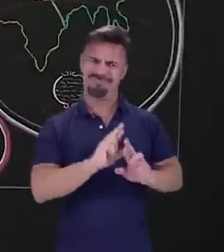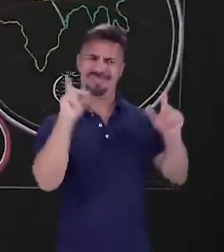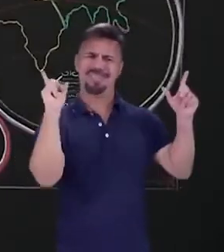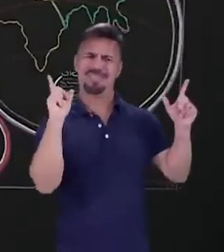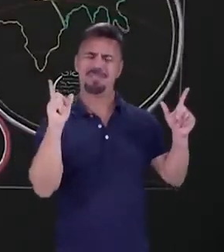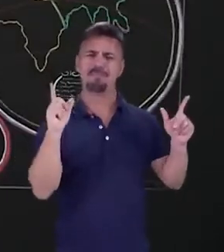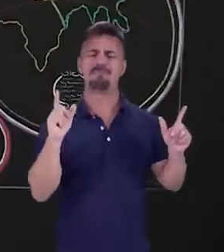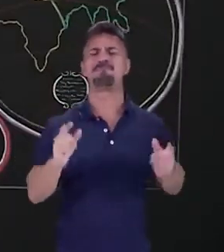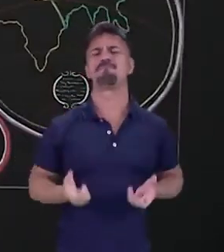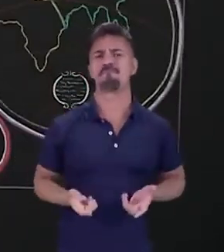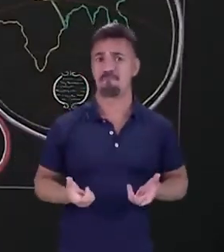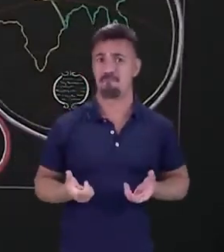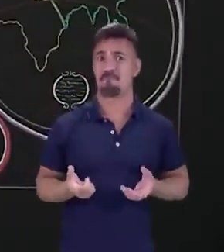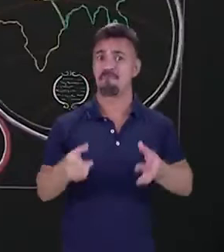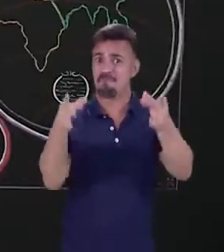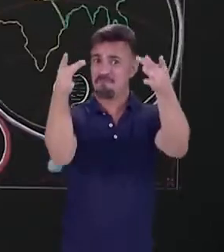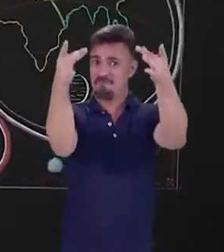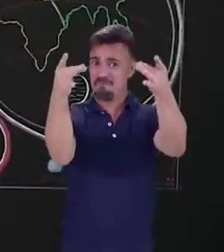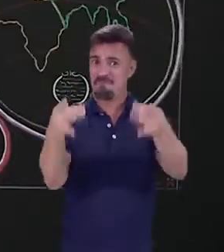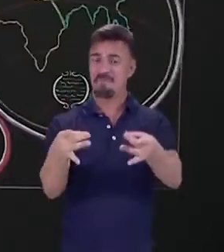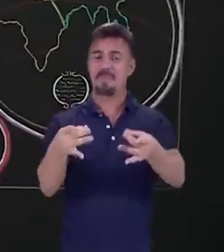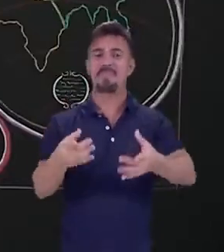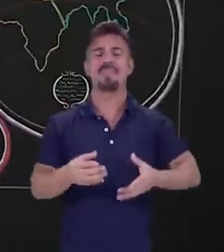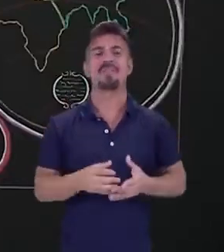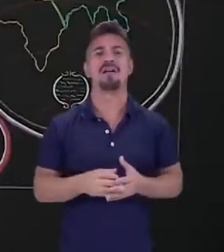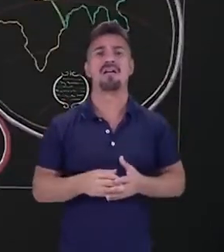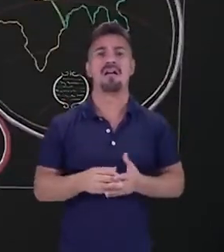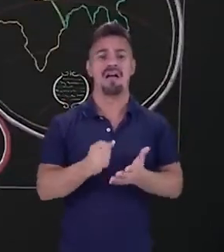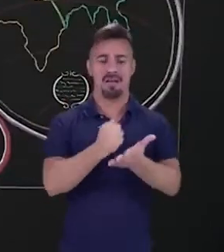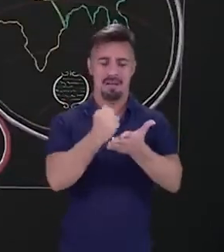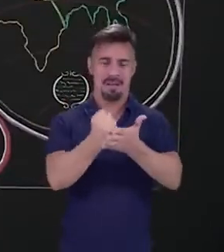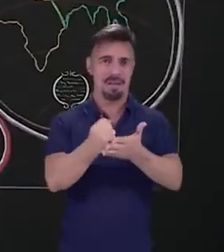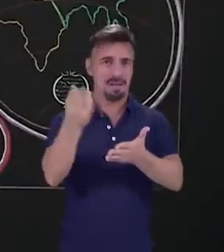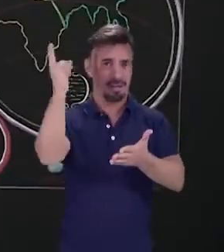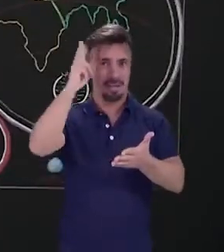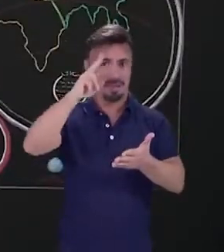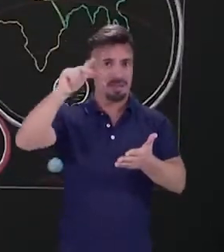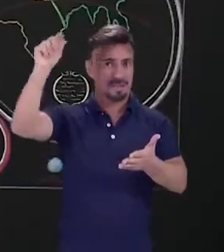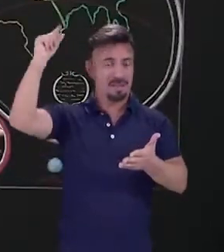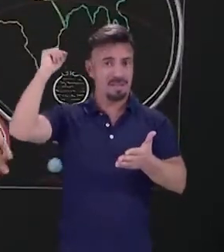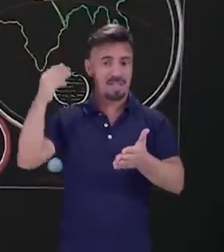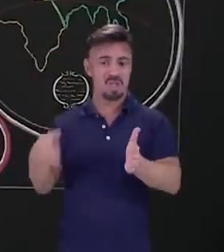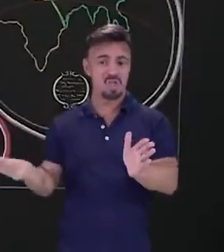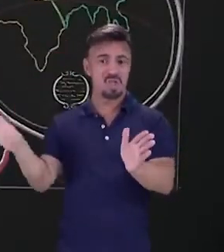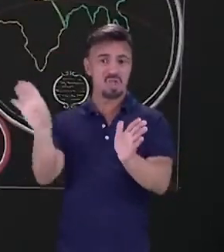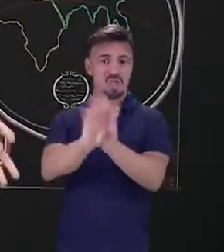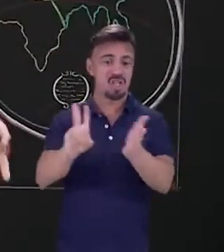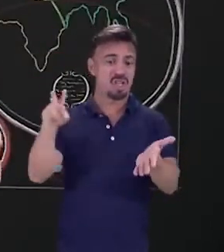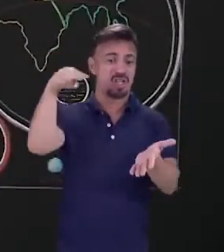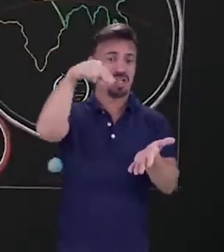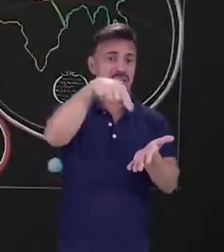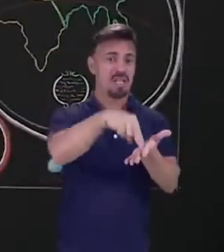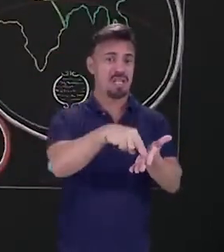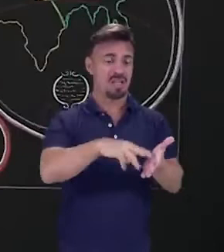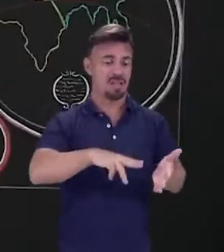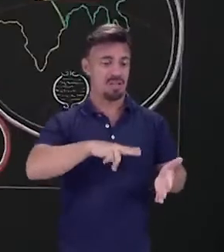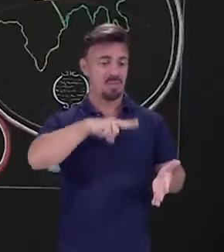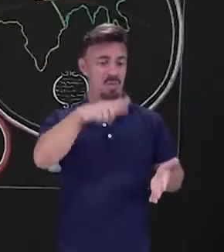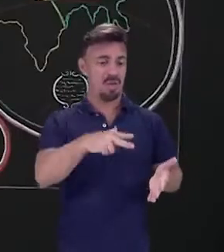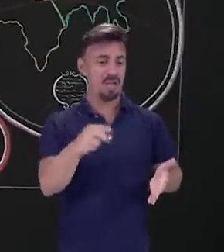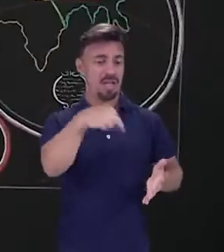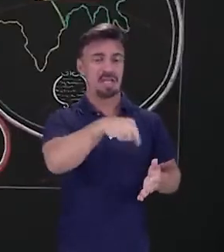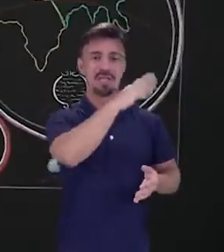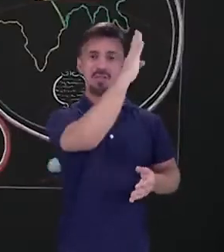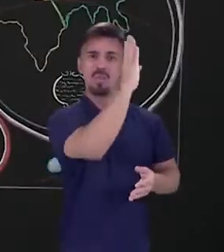você saber mais precisamente do que eu estou falando. Nos registros da chegada dos portugueses no Brasil, foi um escândalo para os portugueses o